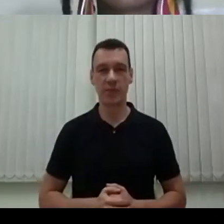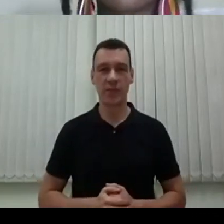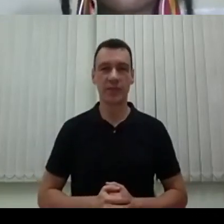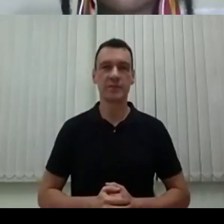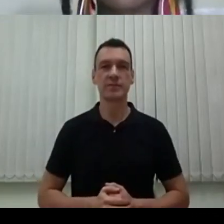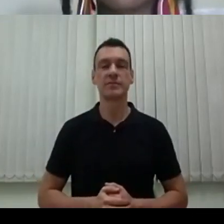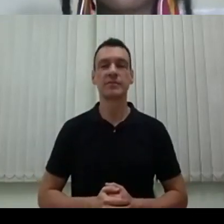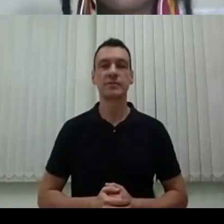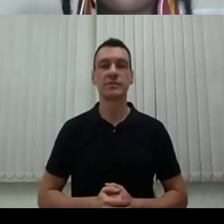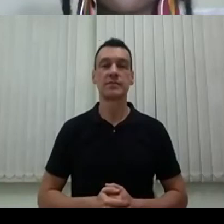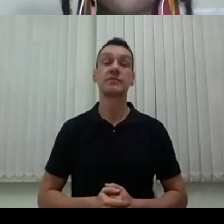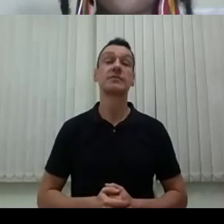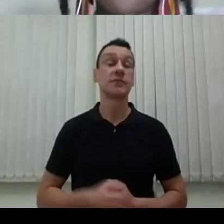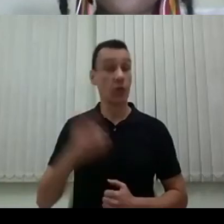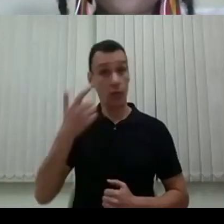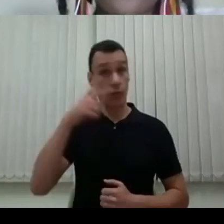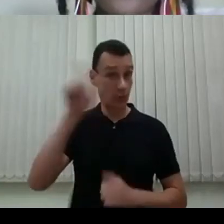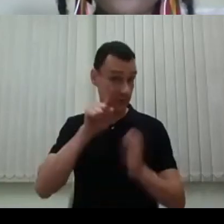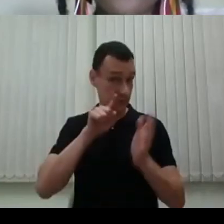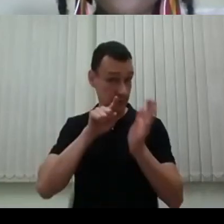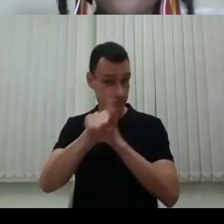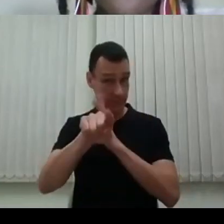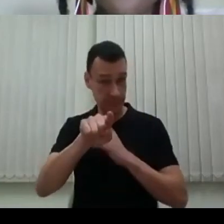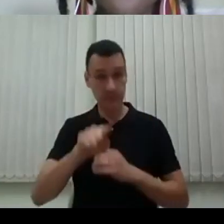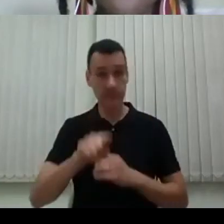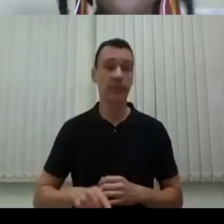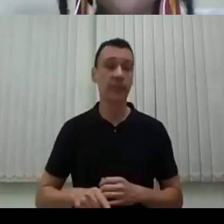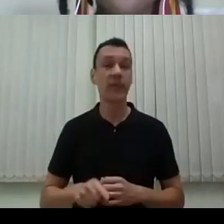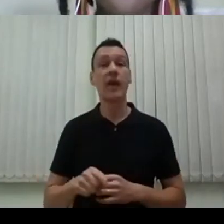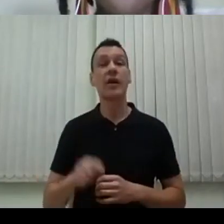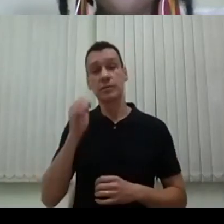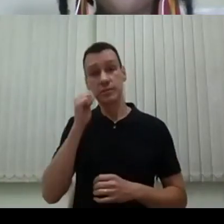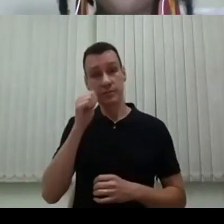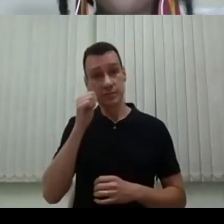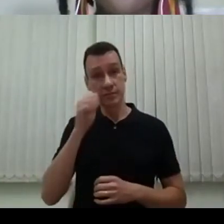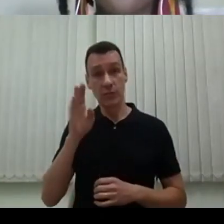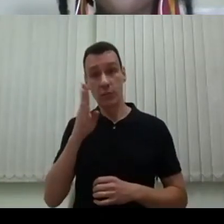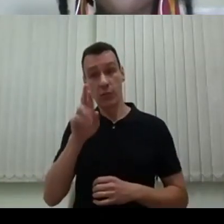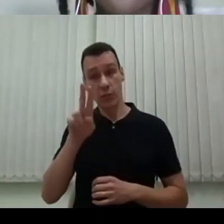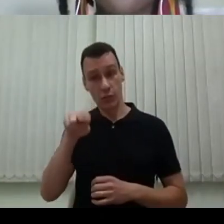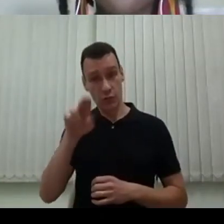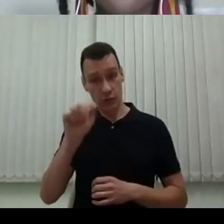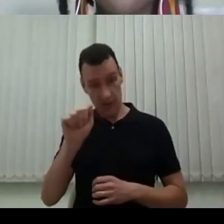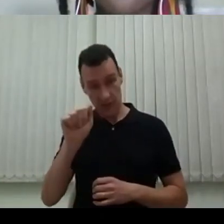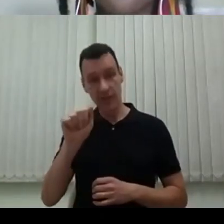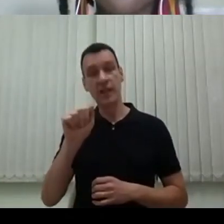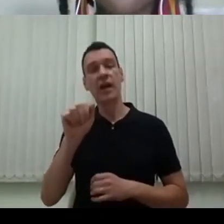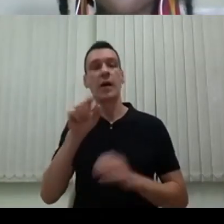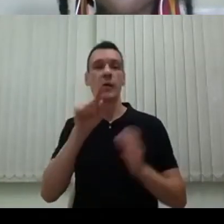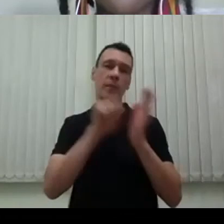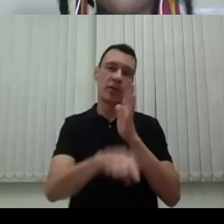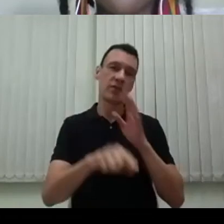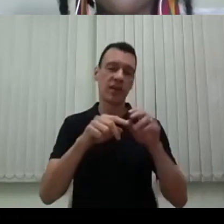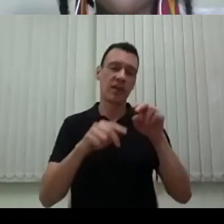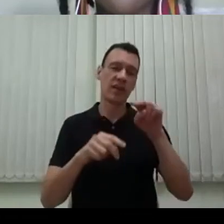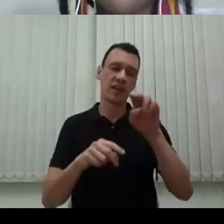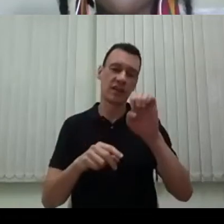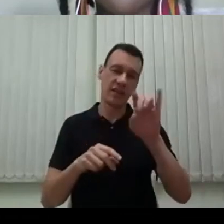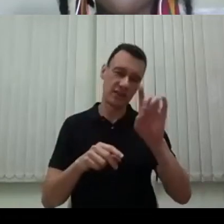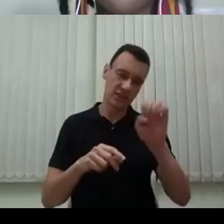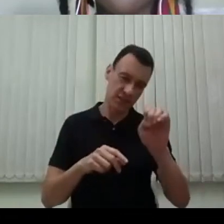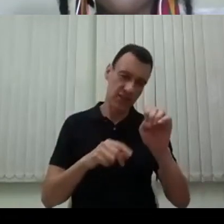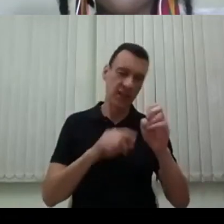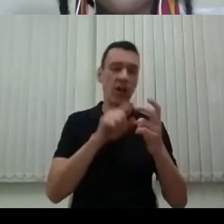Agora a gente tem uma pergunta da Bruna Santana, meninas, para a Neide e para a Francilene, só que a Francilene não